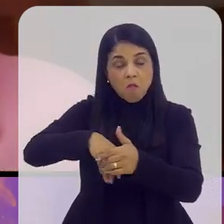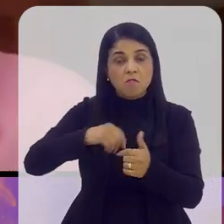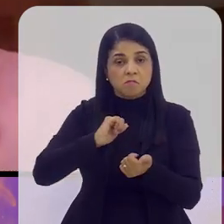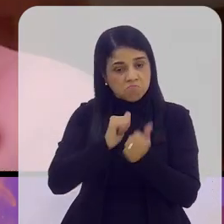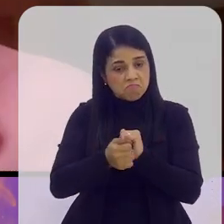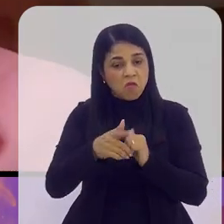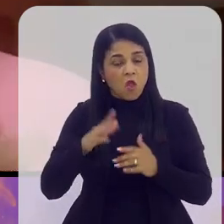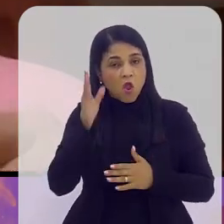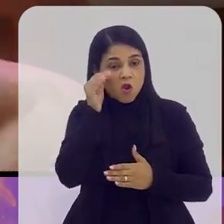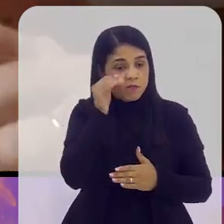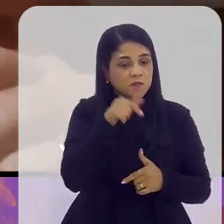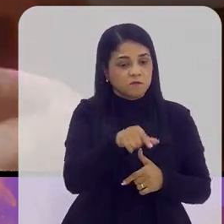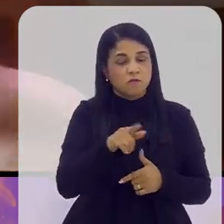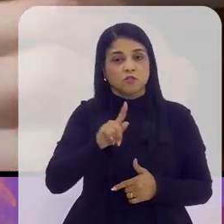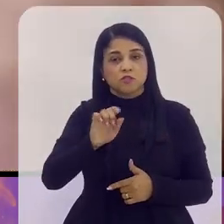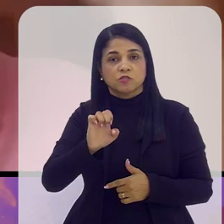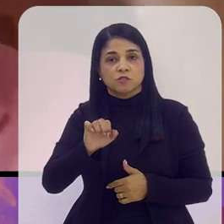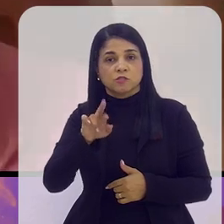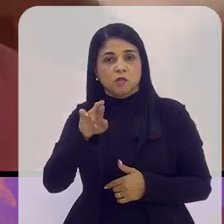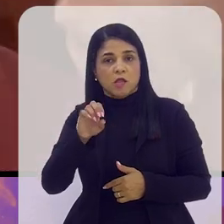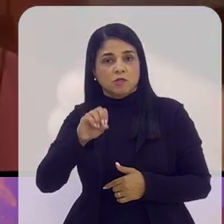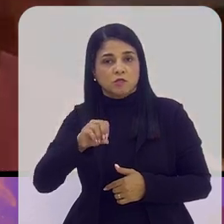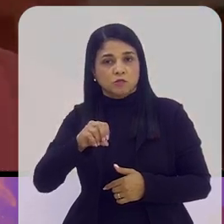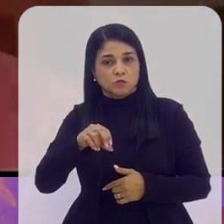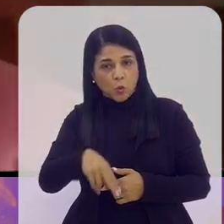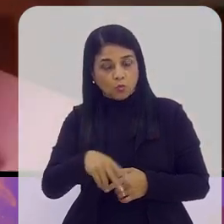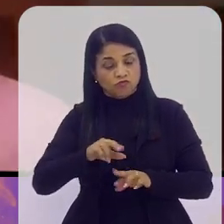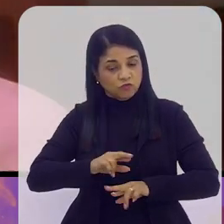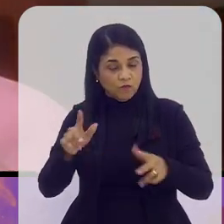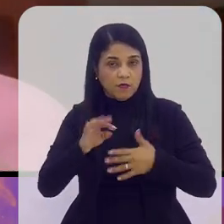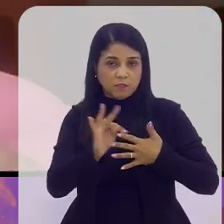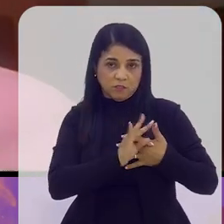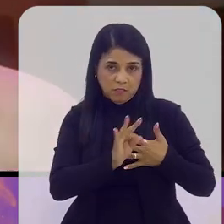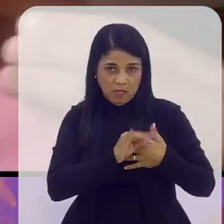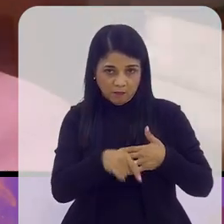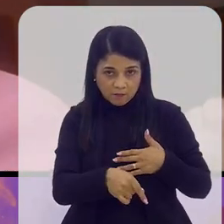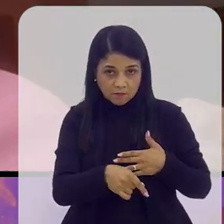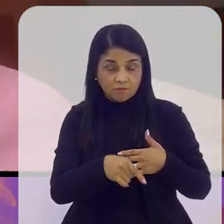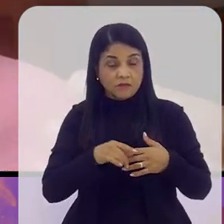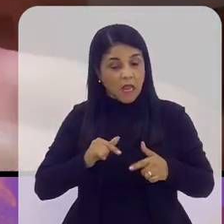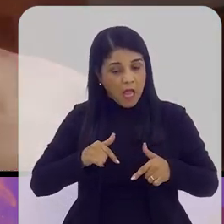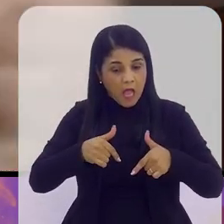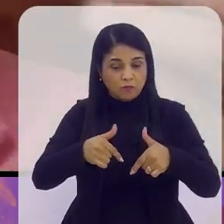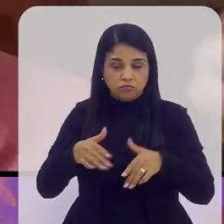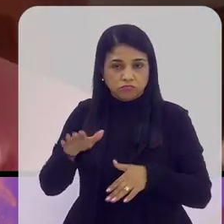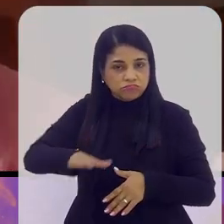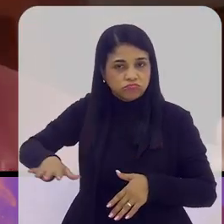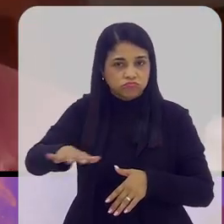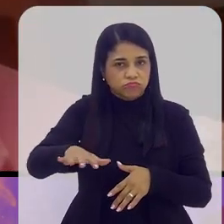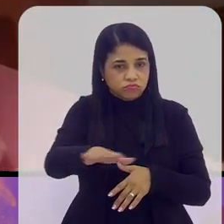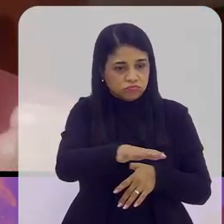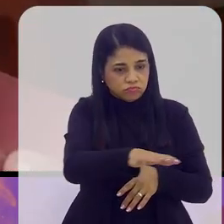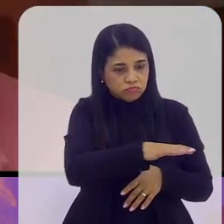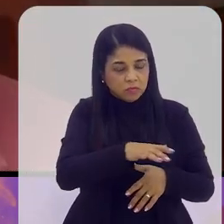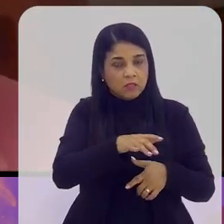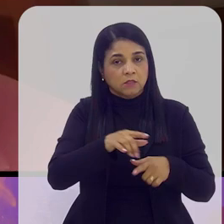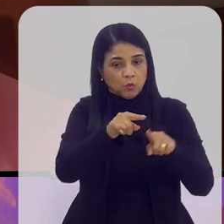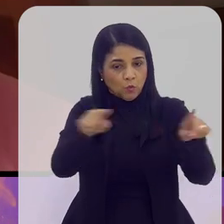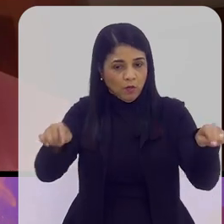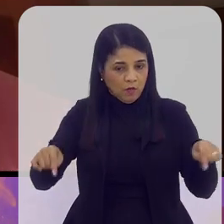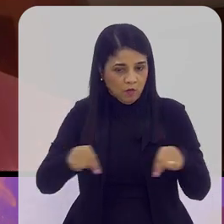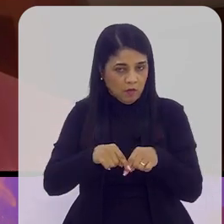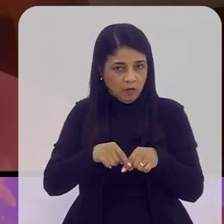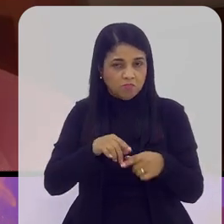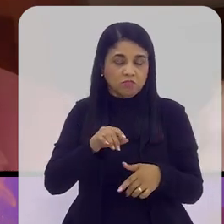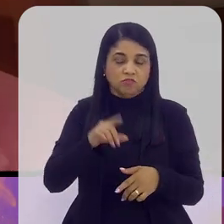que bom que o Diniz observou isso. Porque o Gerson é um jogador diferenciado tecnicamente. Atua em qualquer setor da função